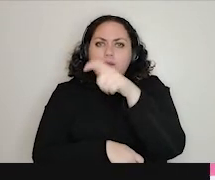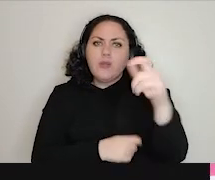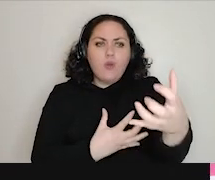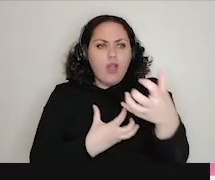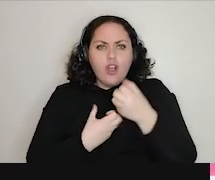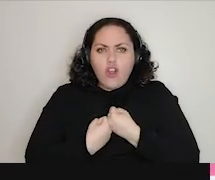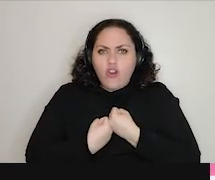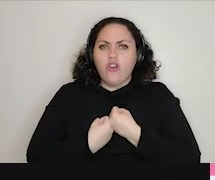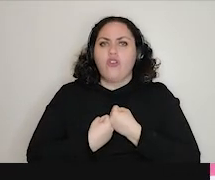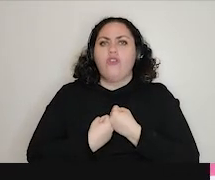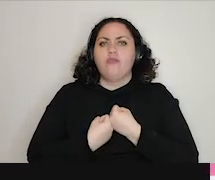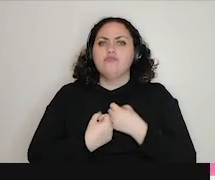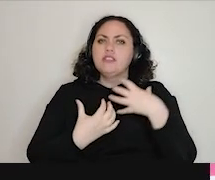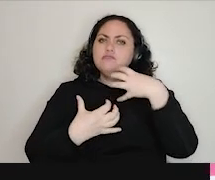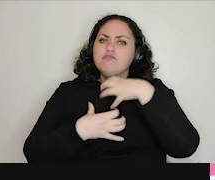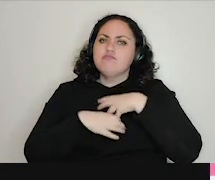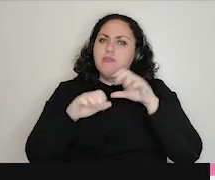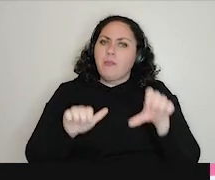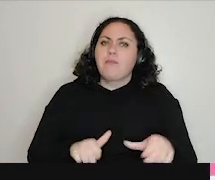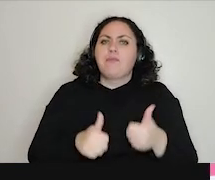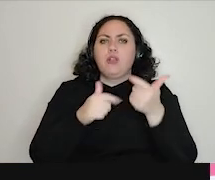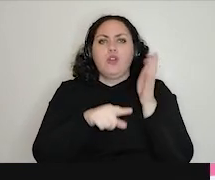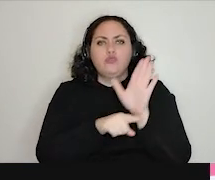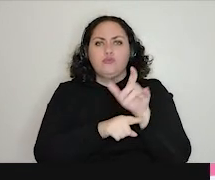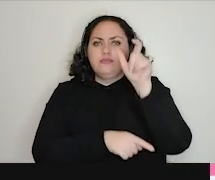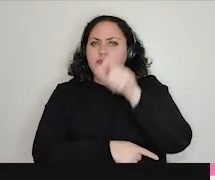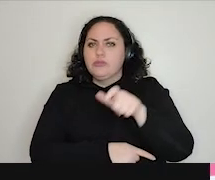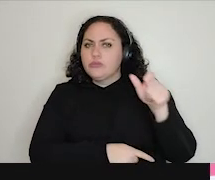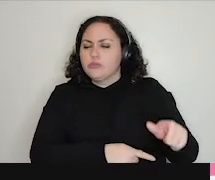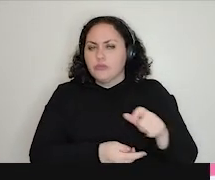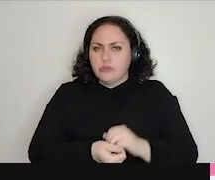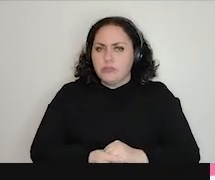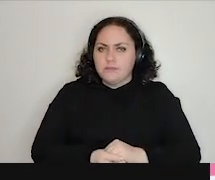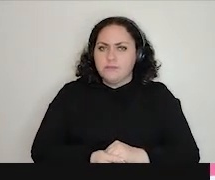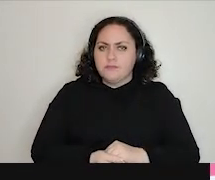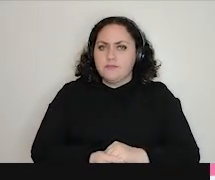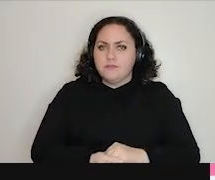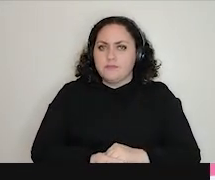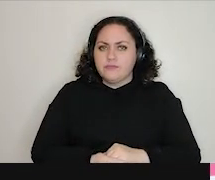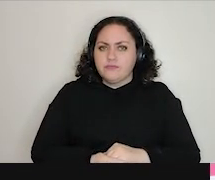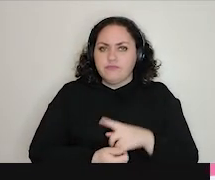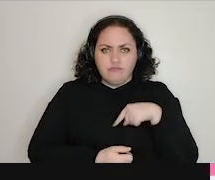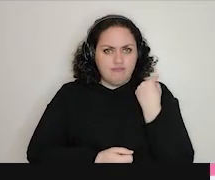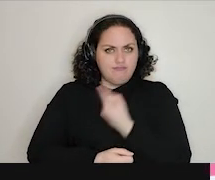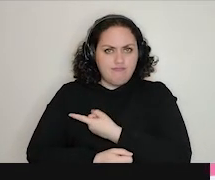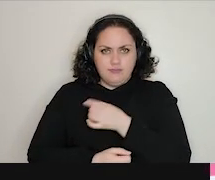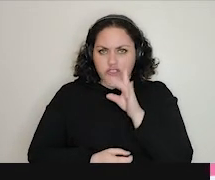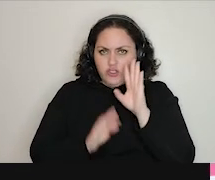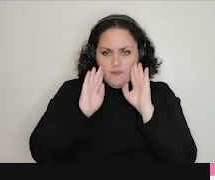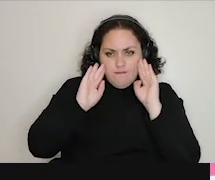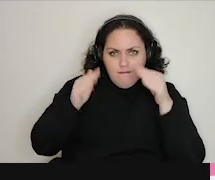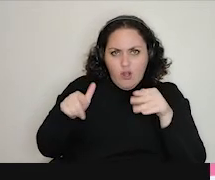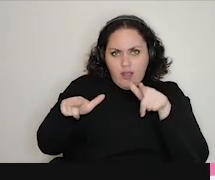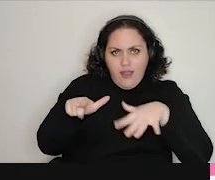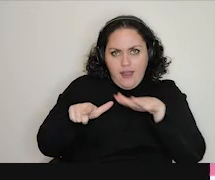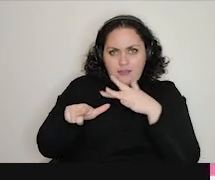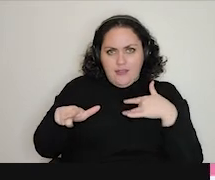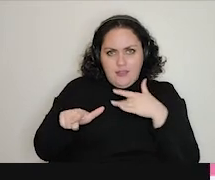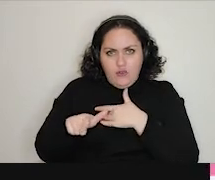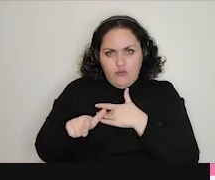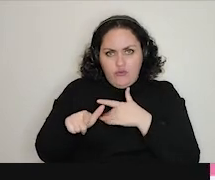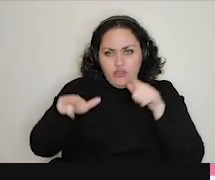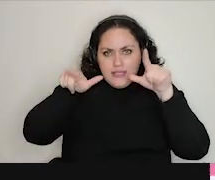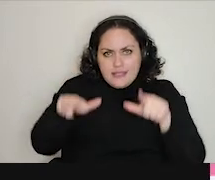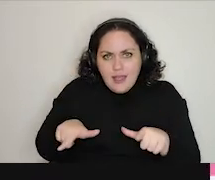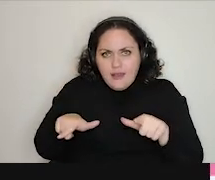e trazer e acolher aquelas pessoas da maneira que seja mais pertinente para a existência delas. E que a gente não deve se resumir única e exclusivamente ao